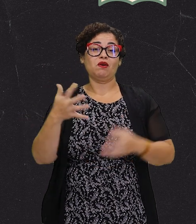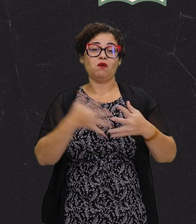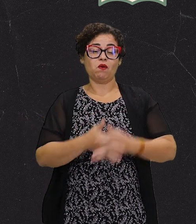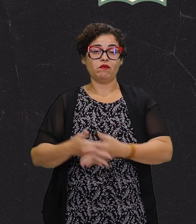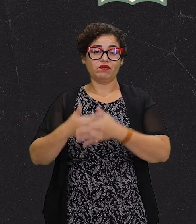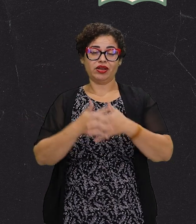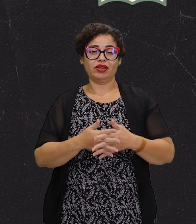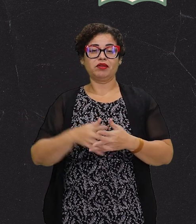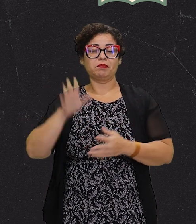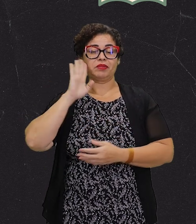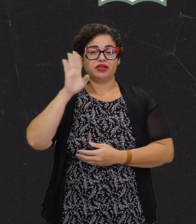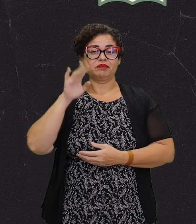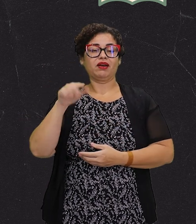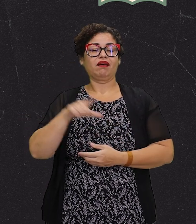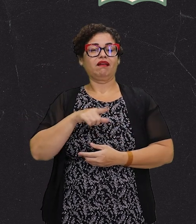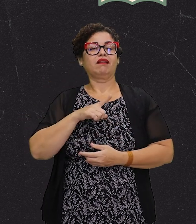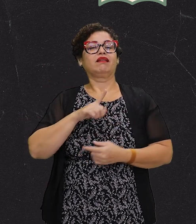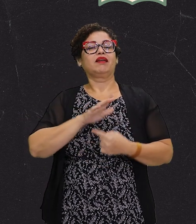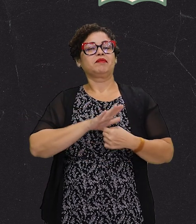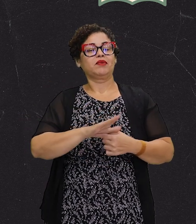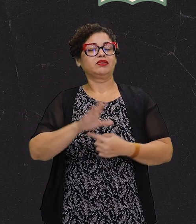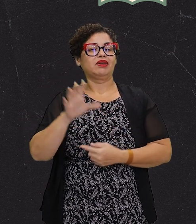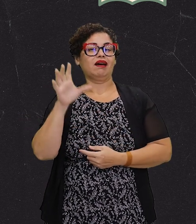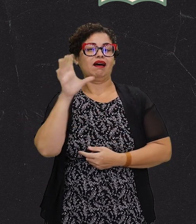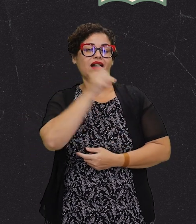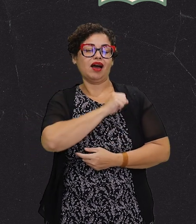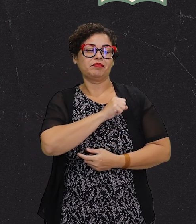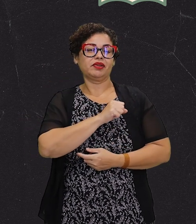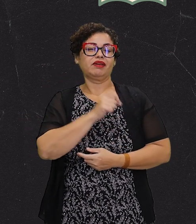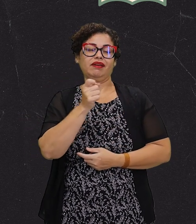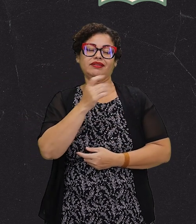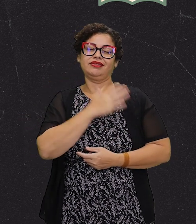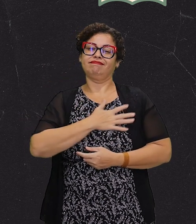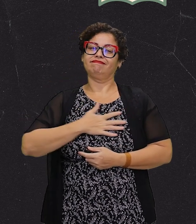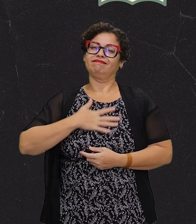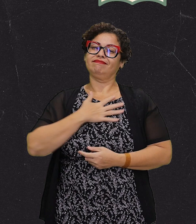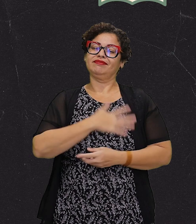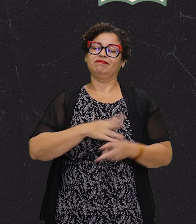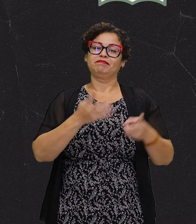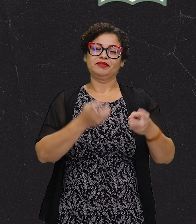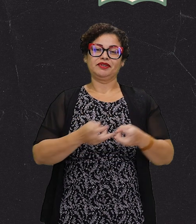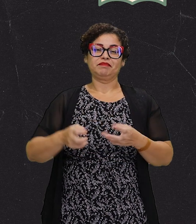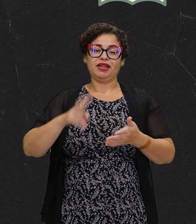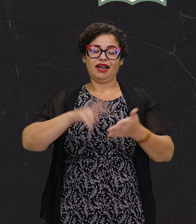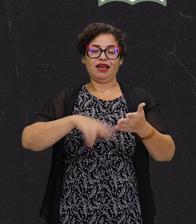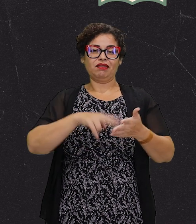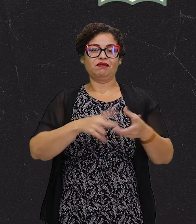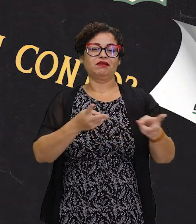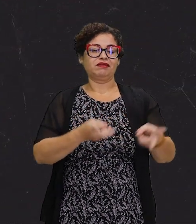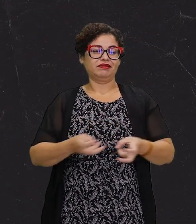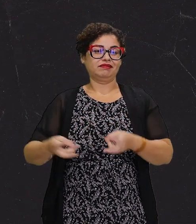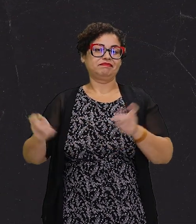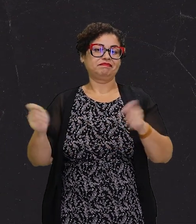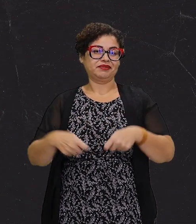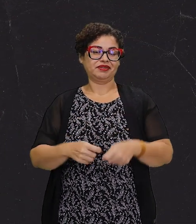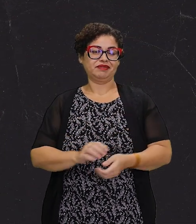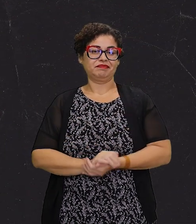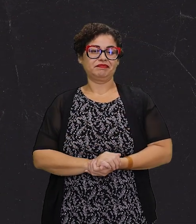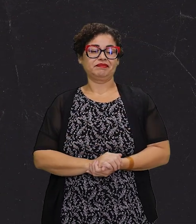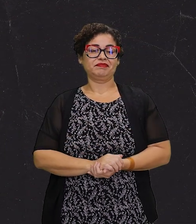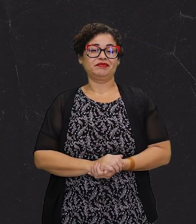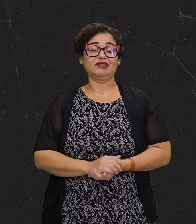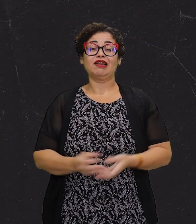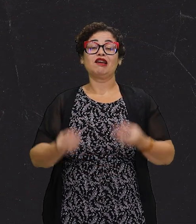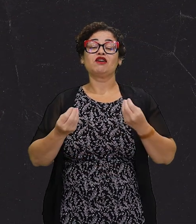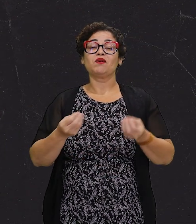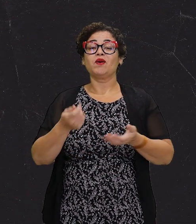conflito central ocorre de maneira rápida e satisfatória para o leitor. E